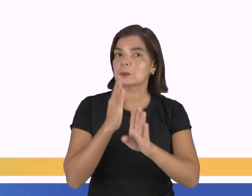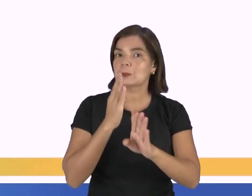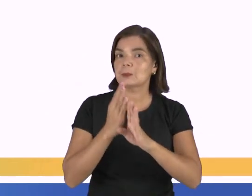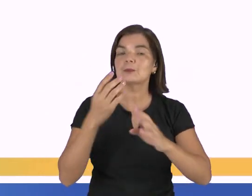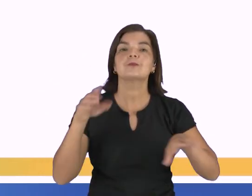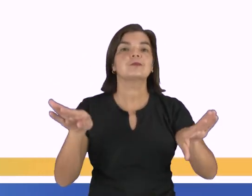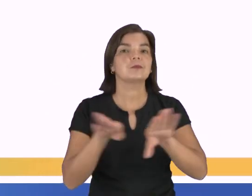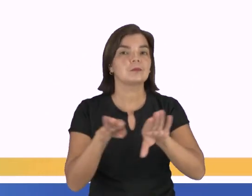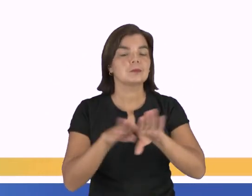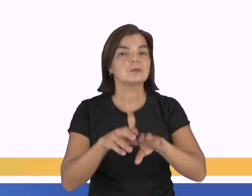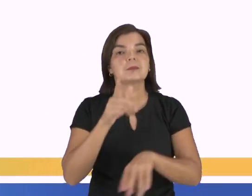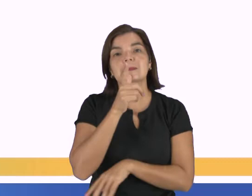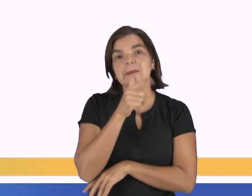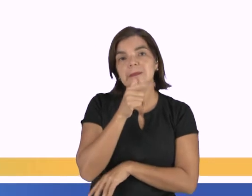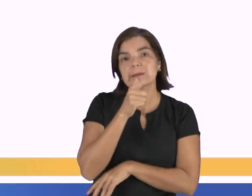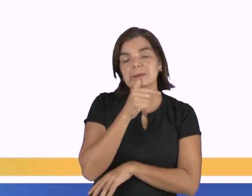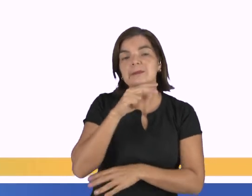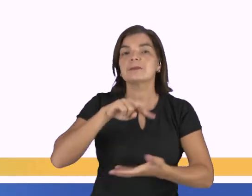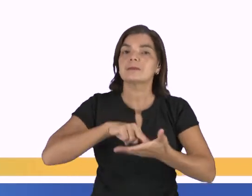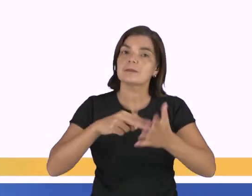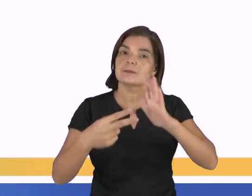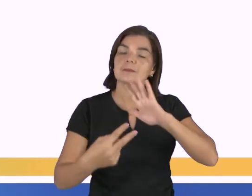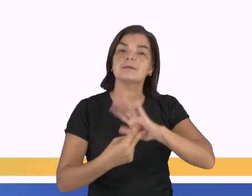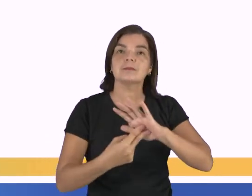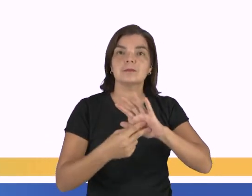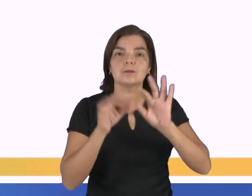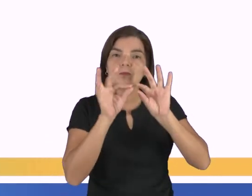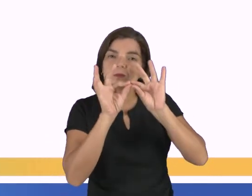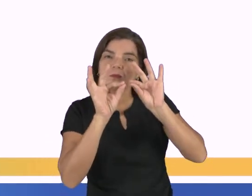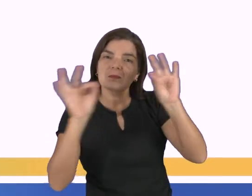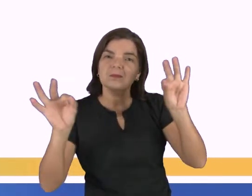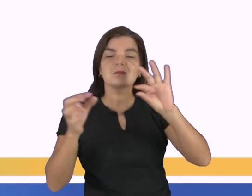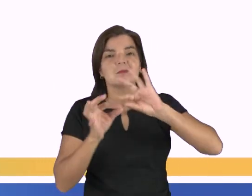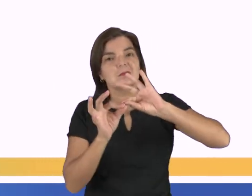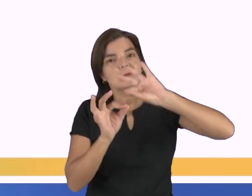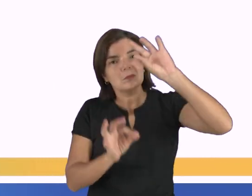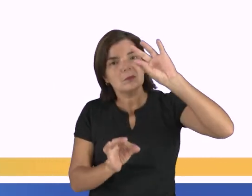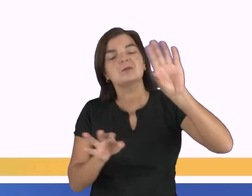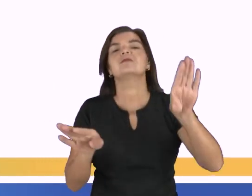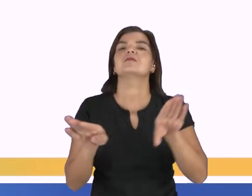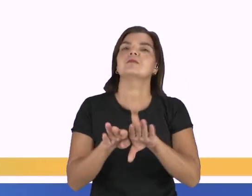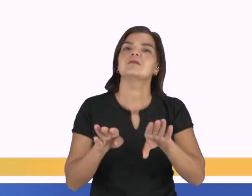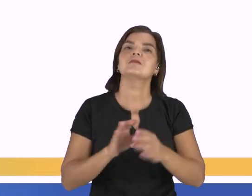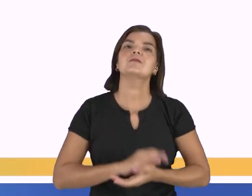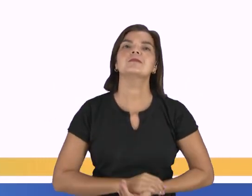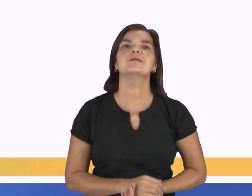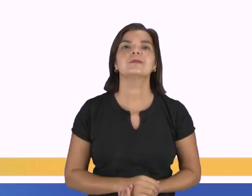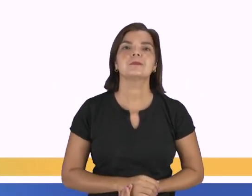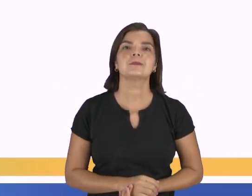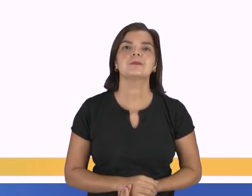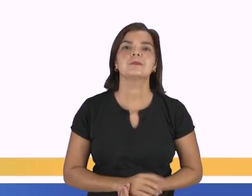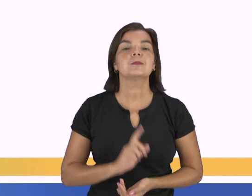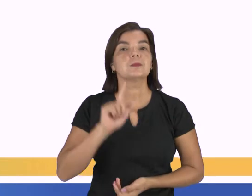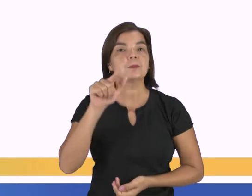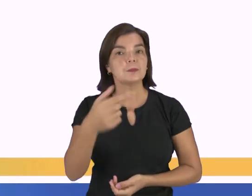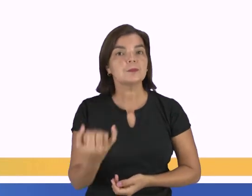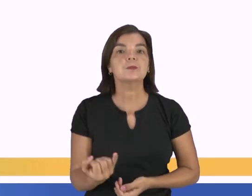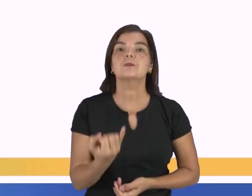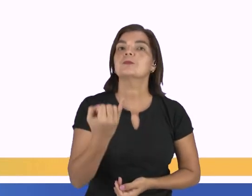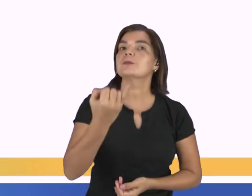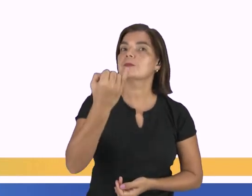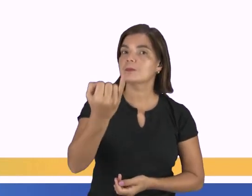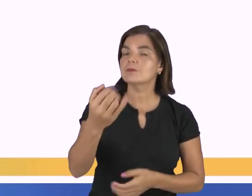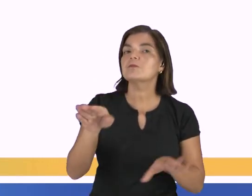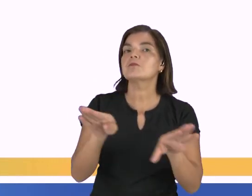mais água sobre ela, ou naquela linha de altura entre ela e a superfície mesmo. Uma outra coisa importante,